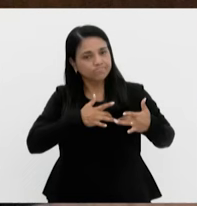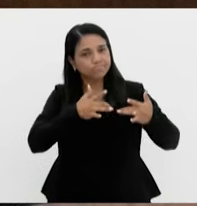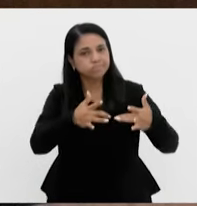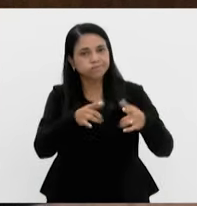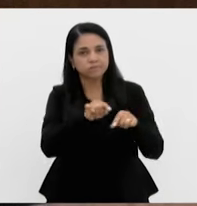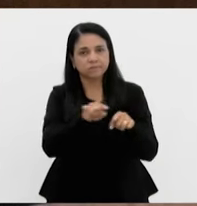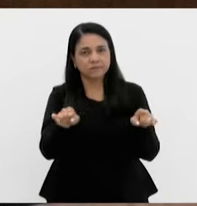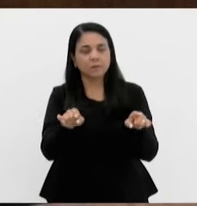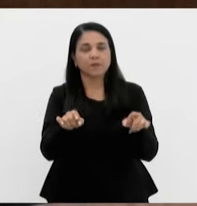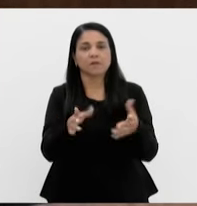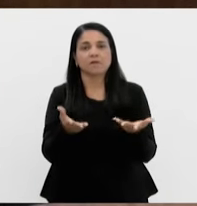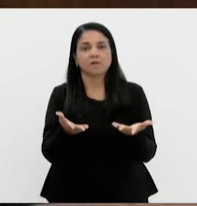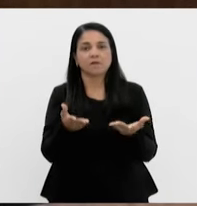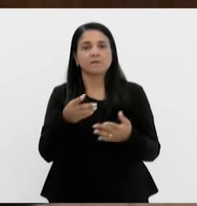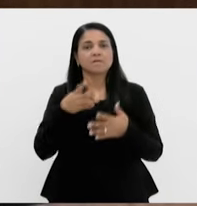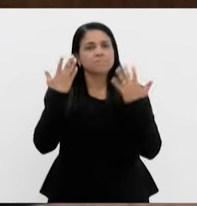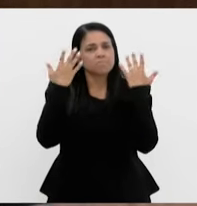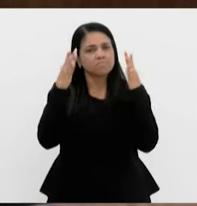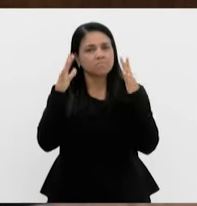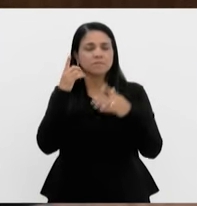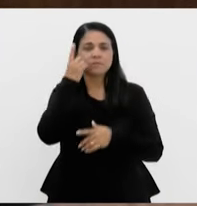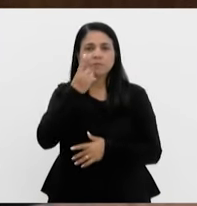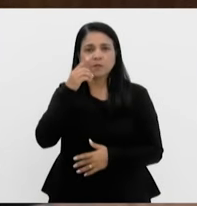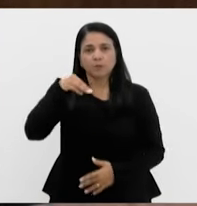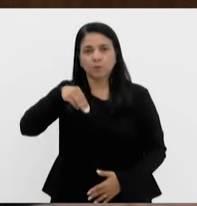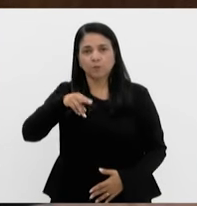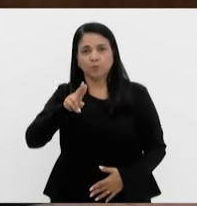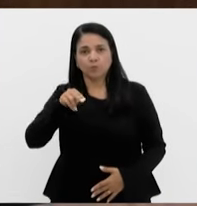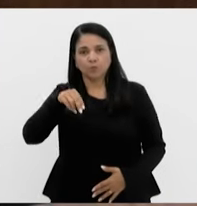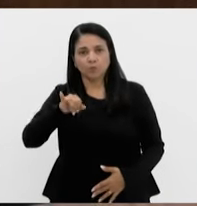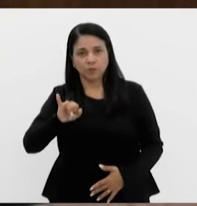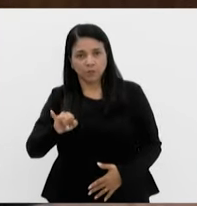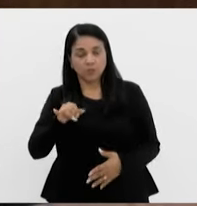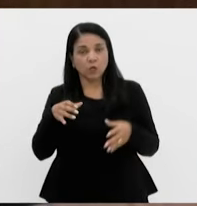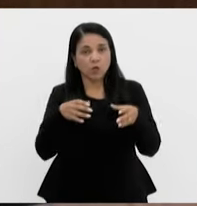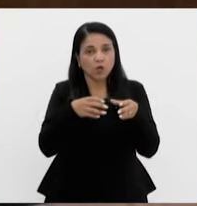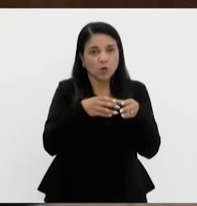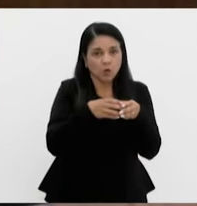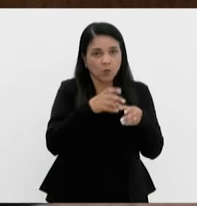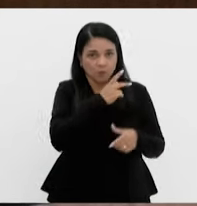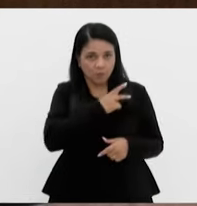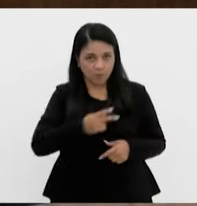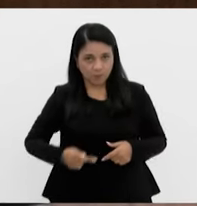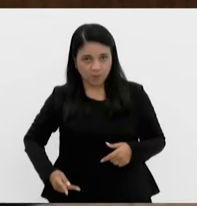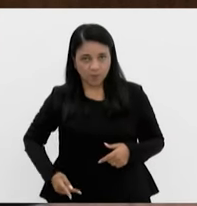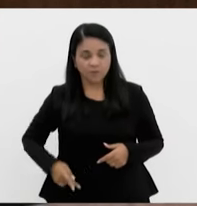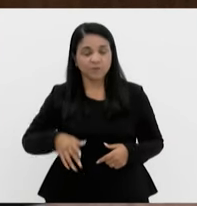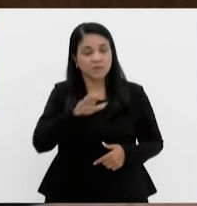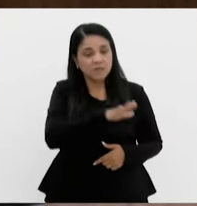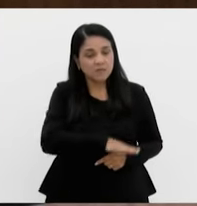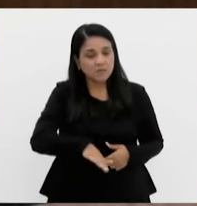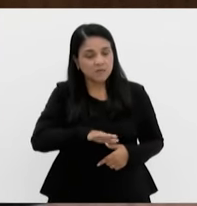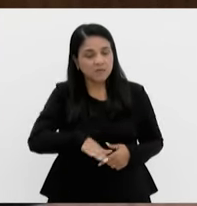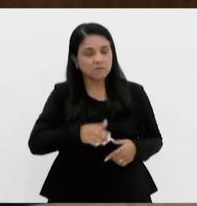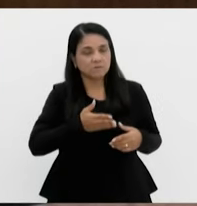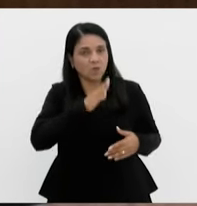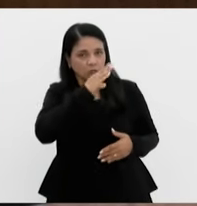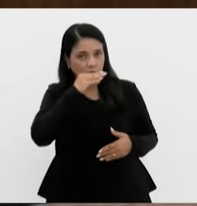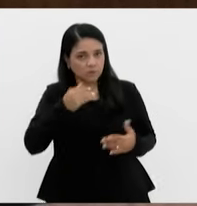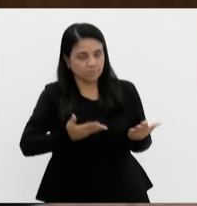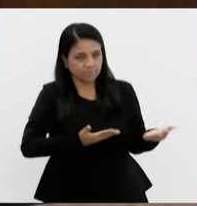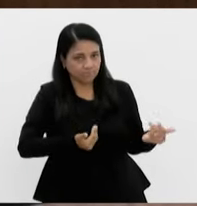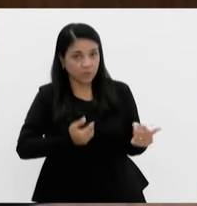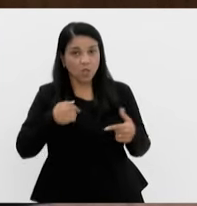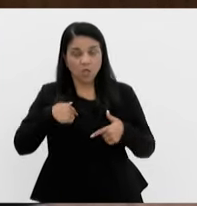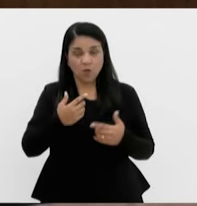parabenizar o deputado munin Neto presidente da Comissão da criança adolescente idoso a qual também sou vice-presidente pelo